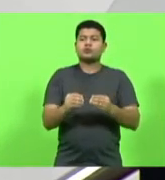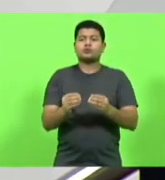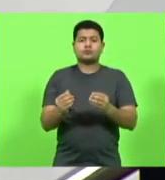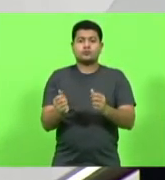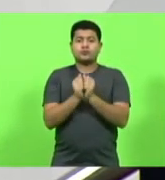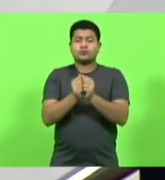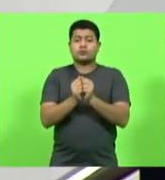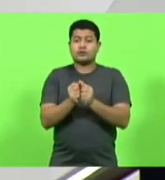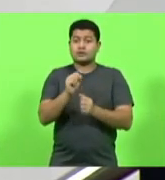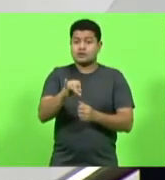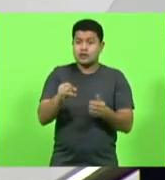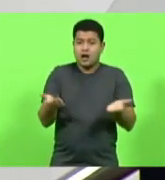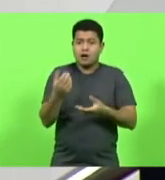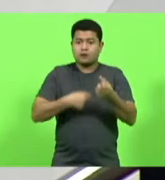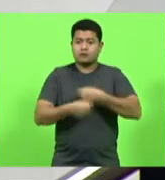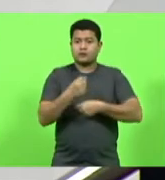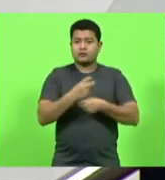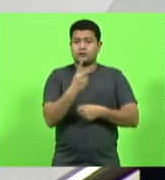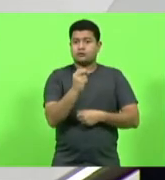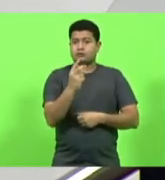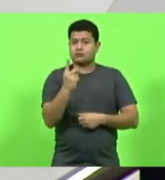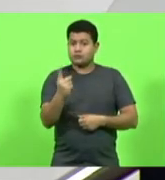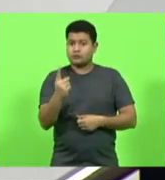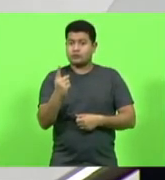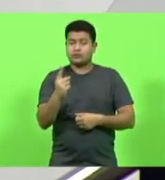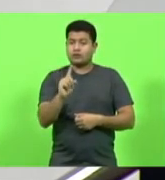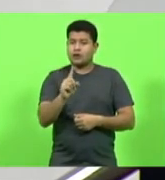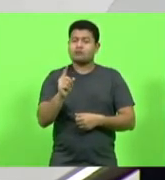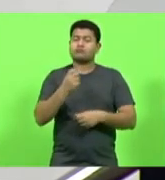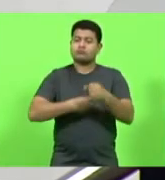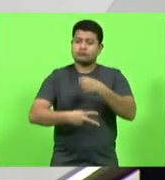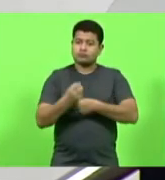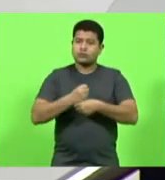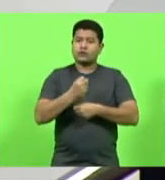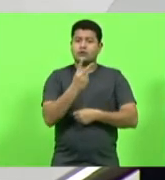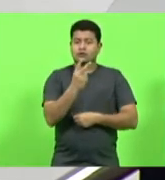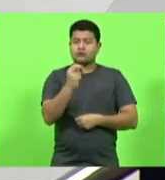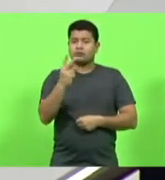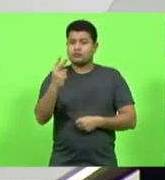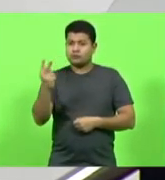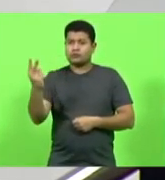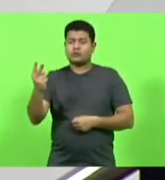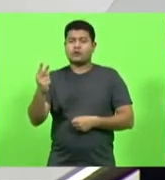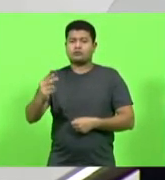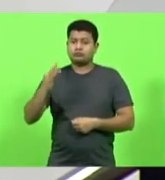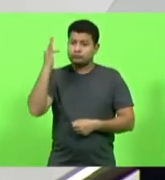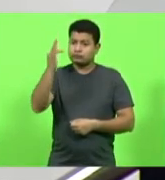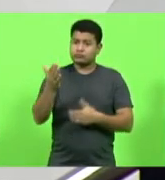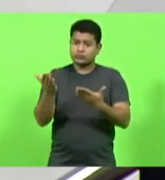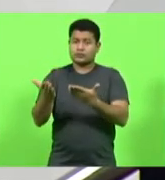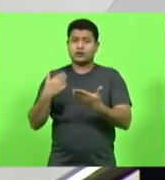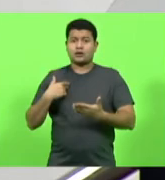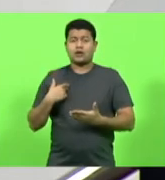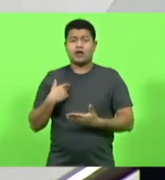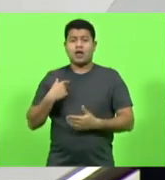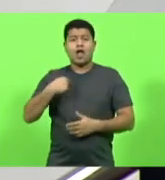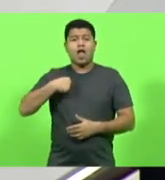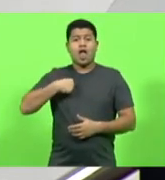andarem. Mas ano que vem, presidente Jair Bolsonaro, o povo de Santa Catarina, como